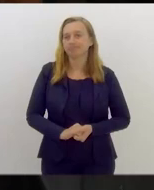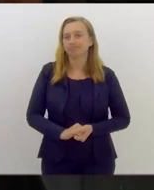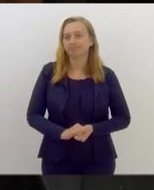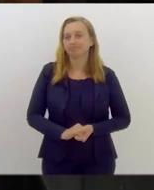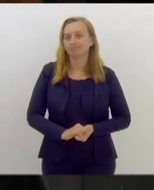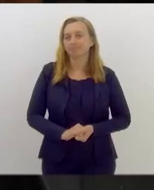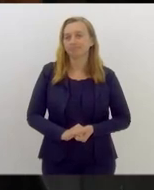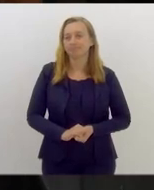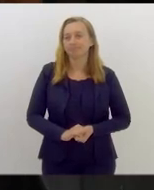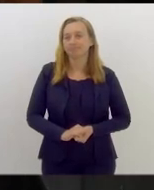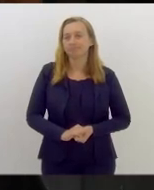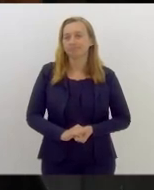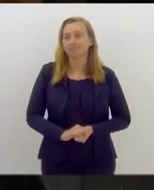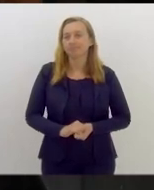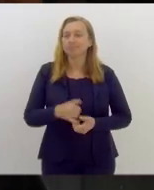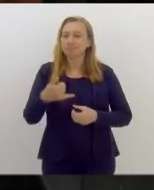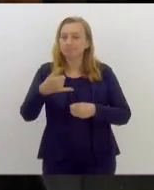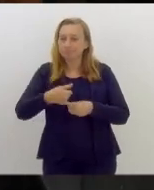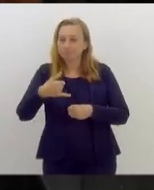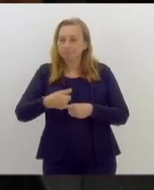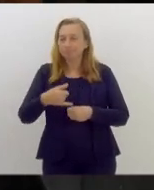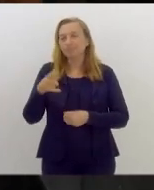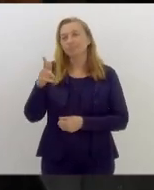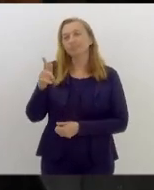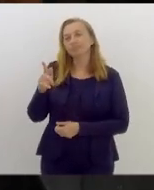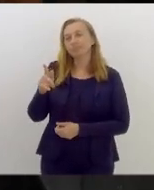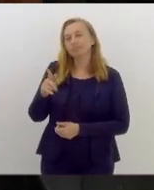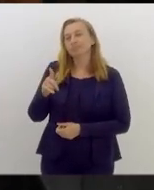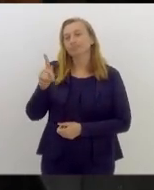Em relação ao combustível gasolina,